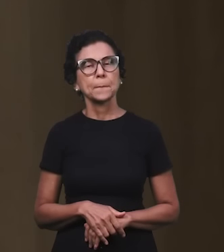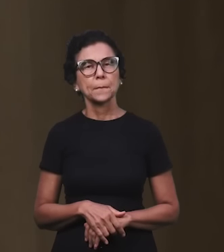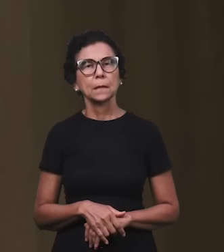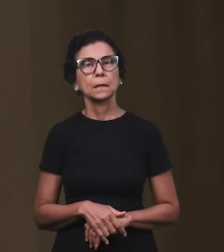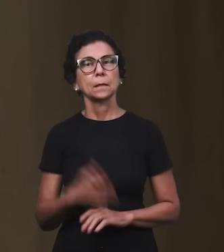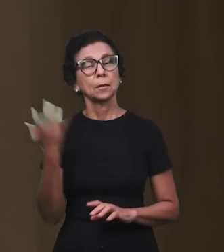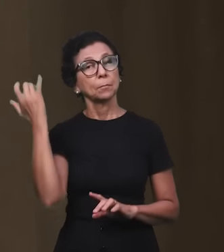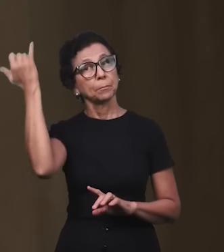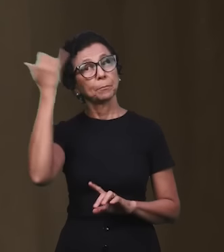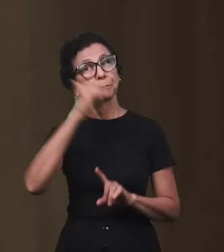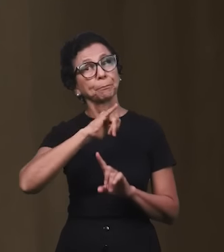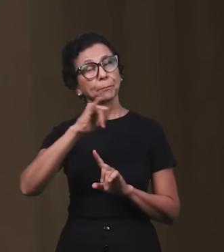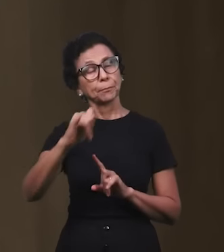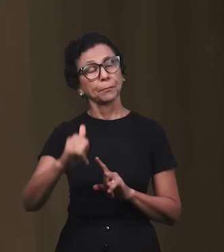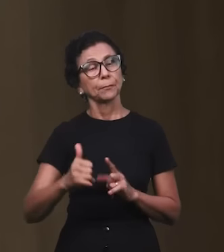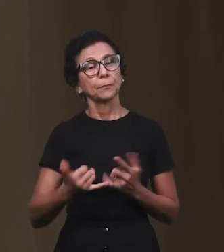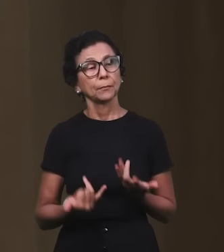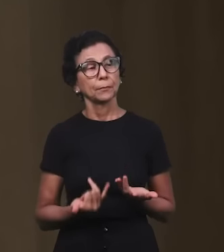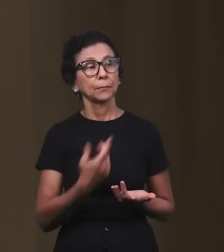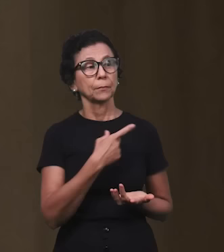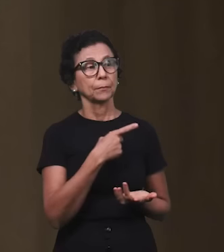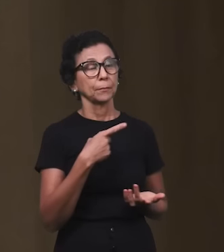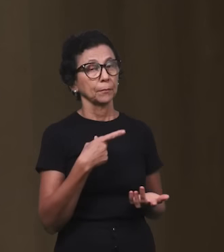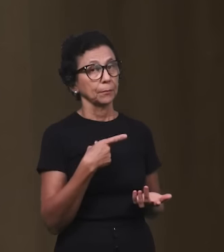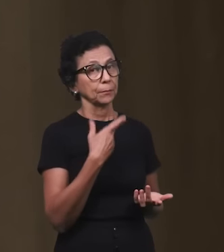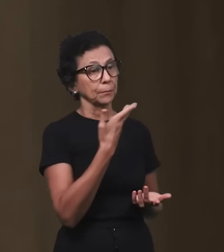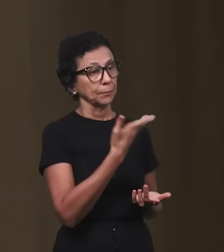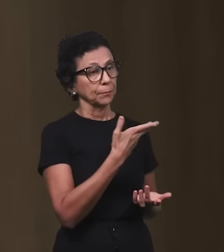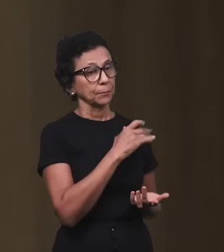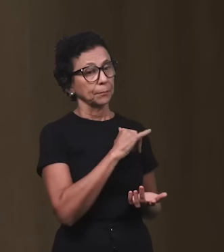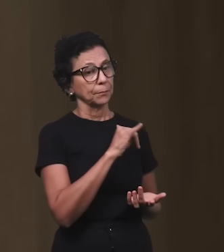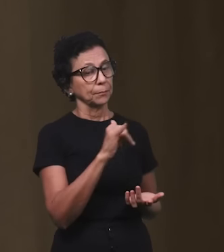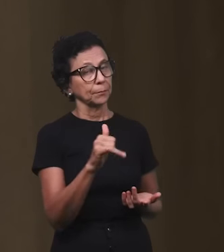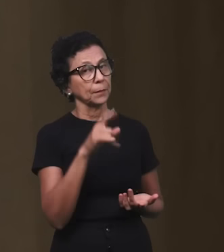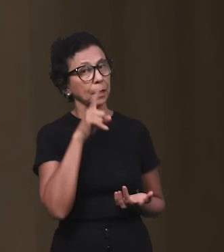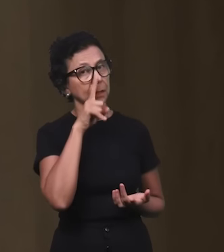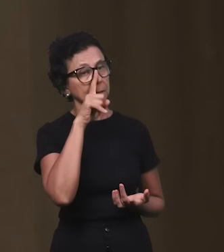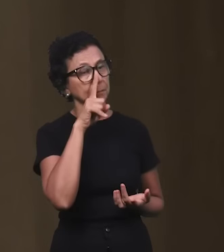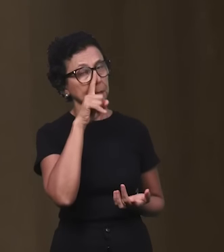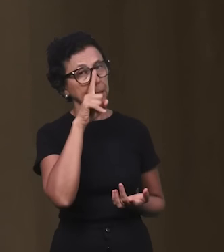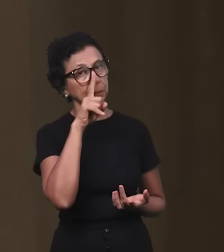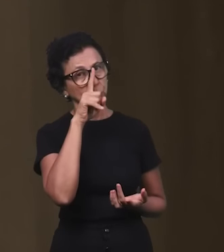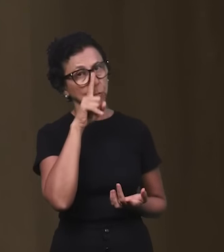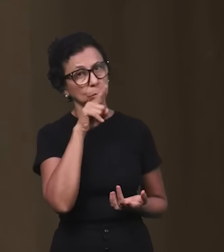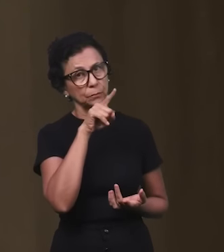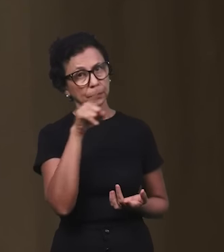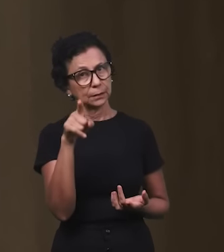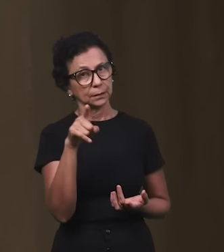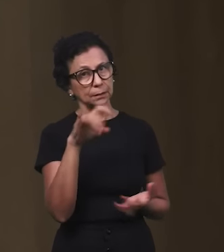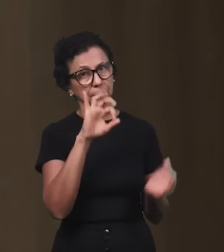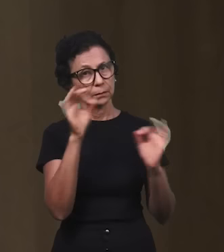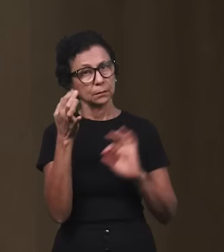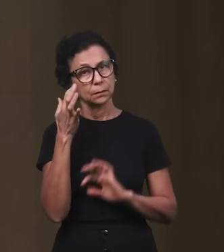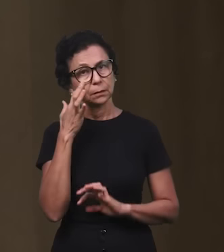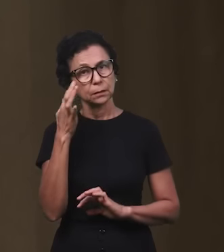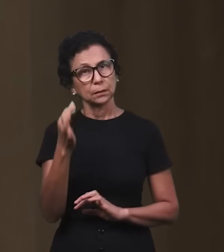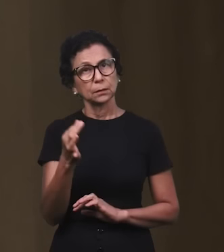não é? Então, o pastor Alexandre disse o seguinte: os perigos, olha, presta atenção, você que está